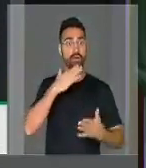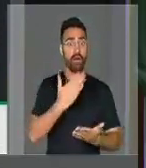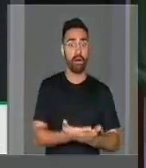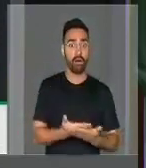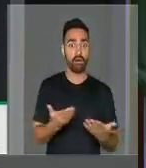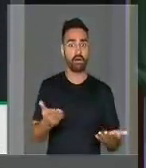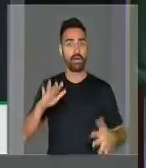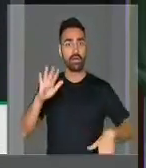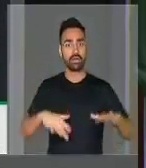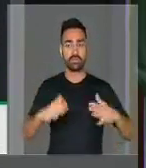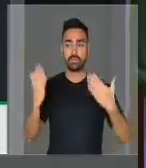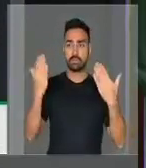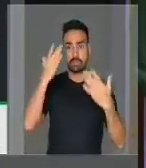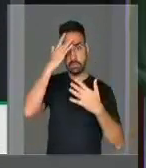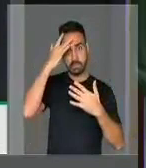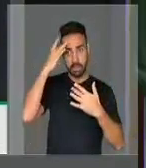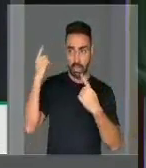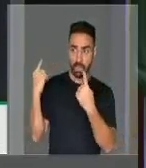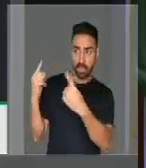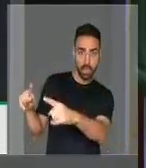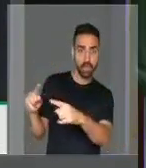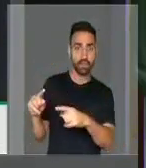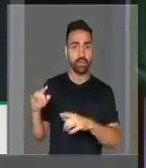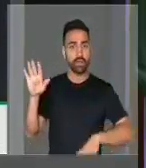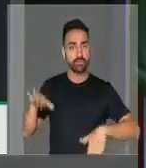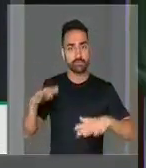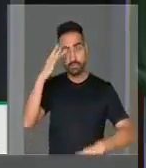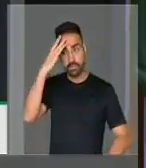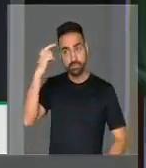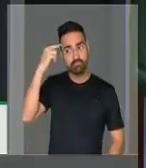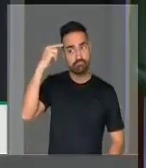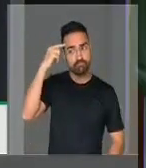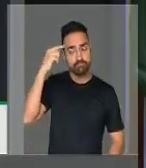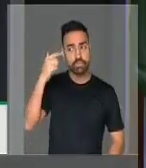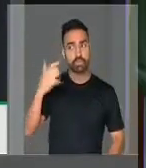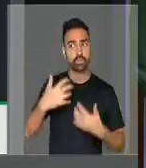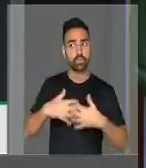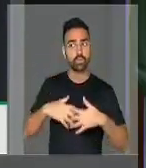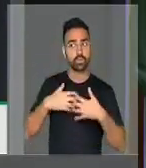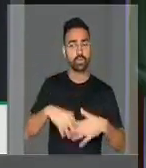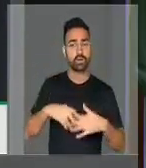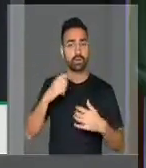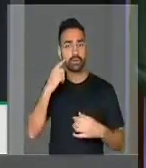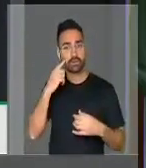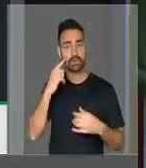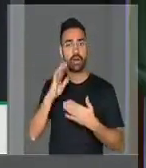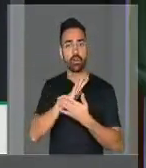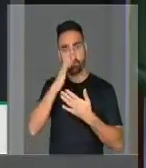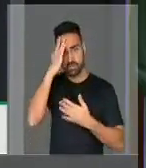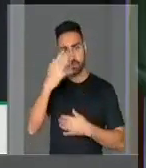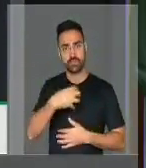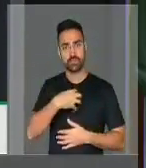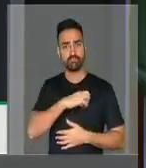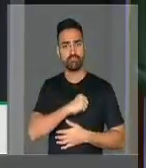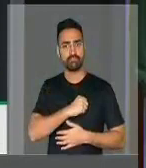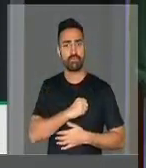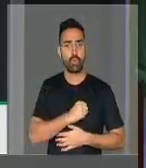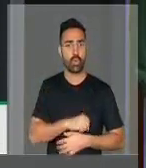isso ela questiona, por isso ela faz pensar, por isso ela provoca reações obscurantistas